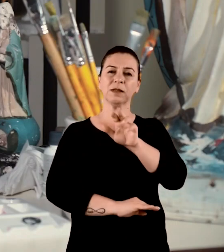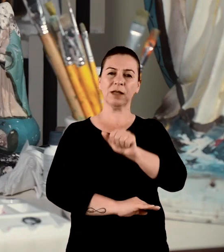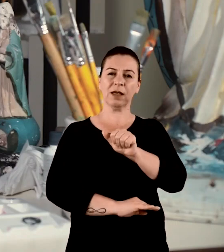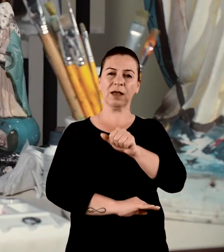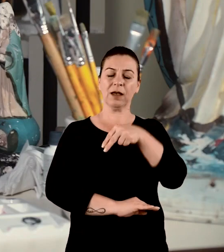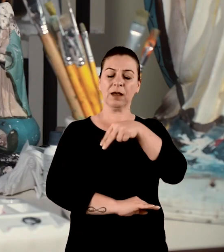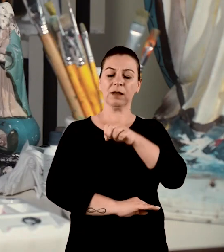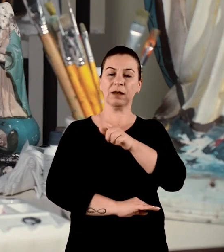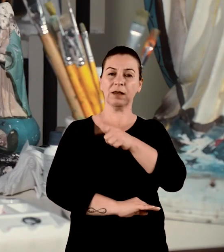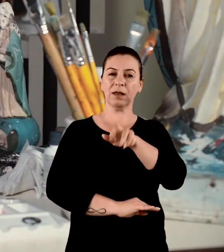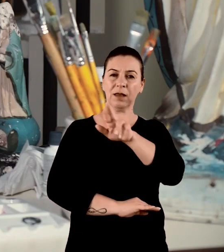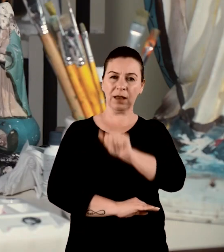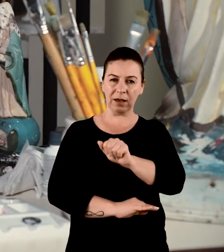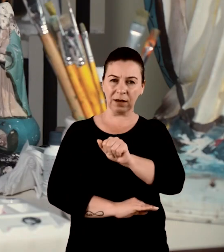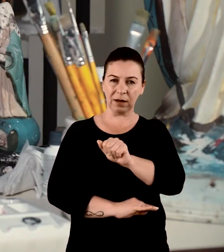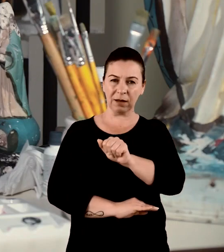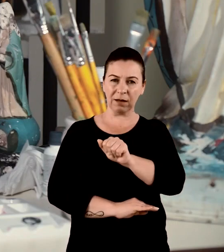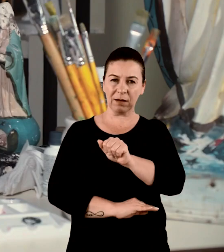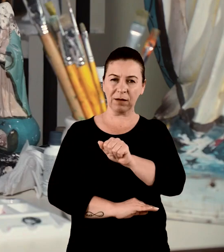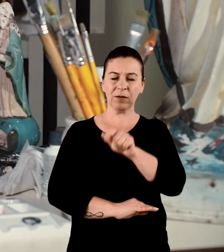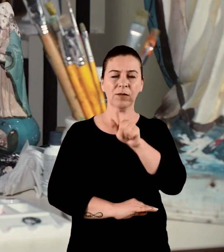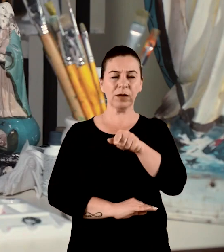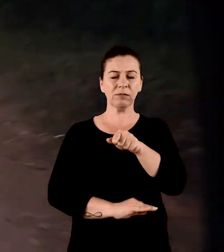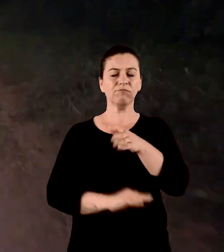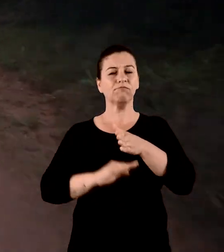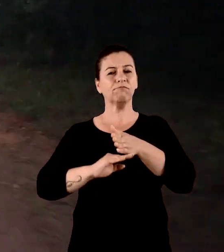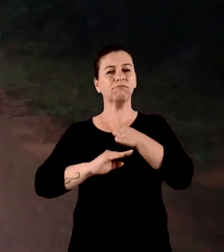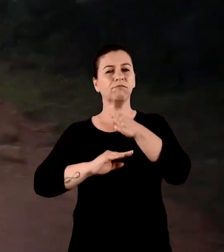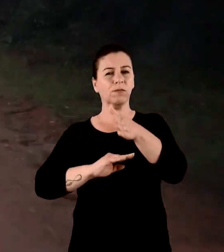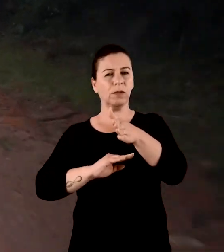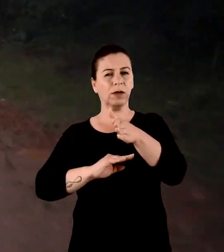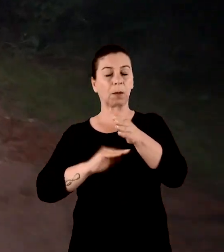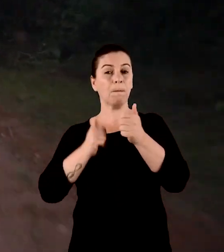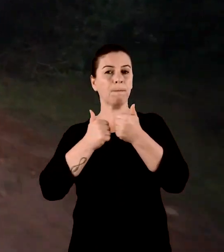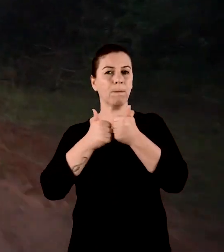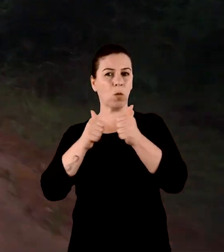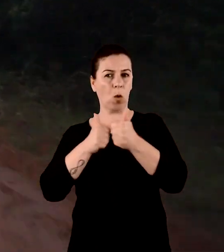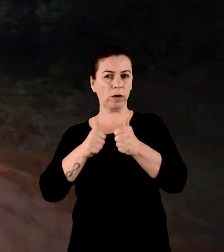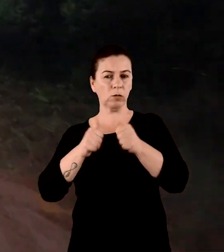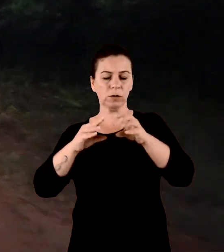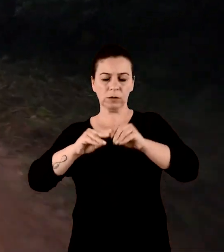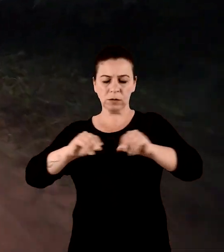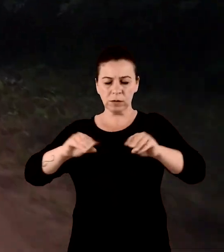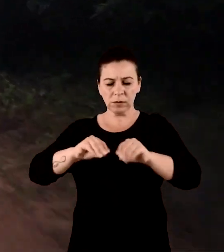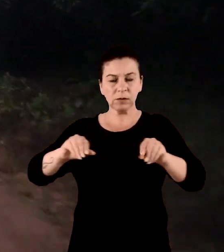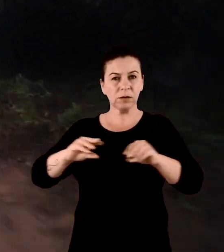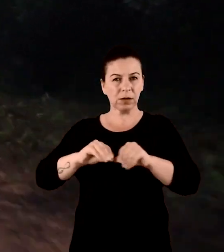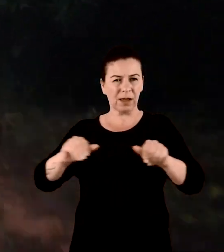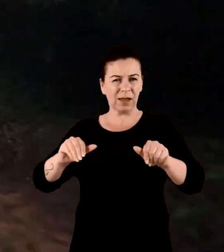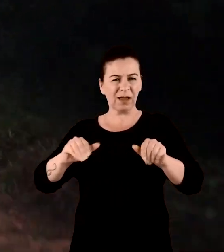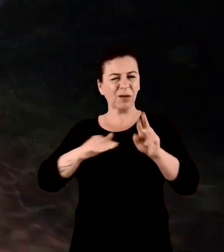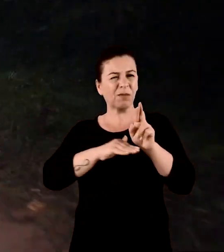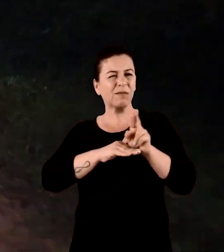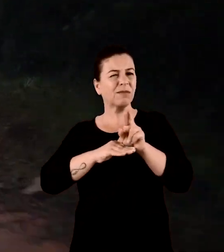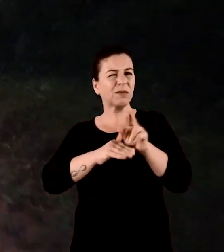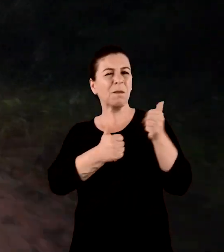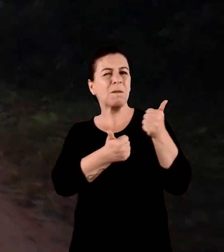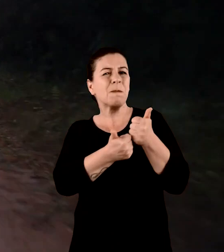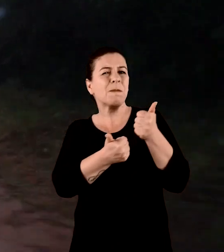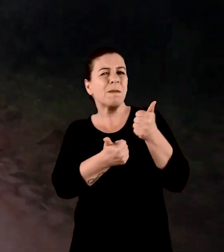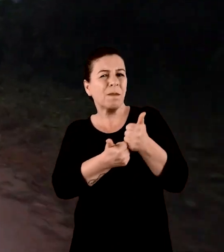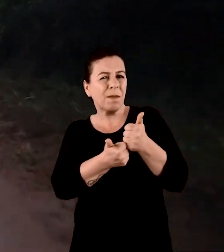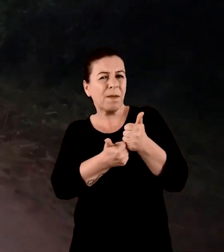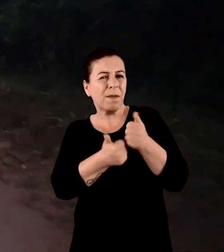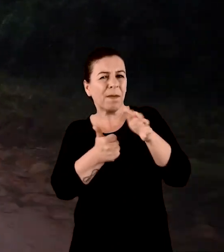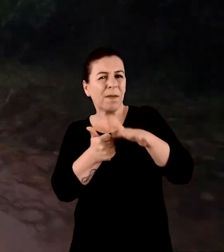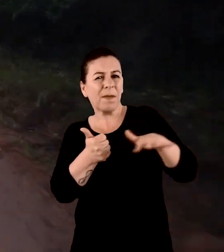Negra. Serra Negra, você vai por ônibus, por terra, na região perto